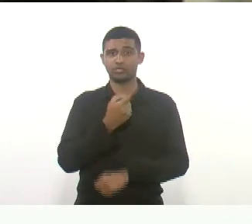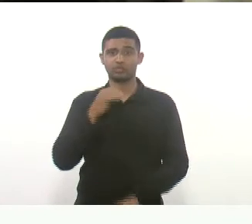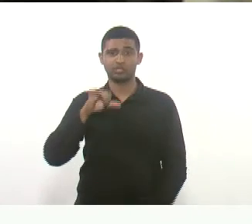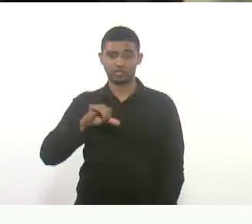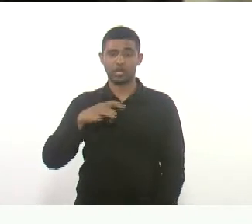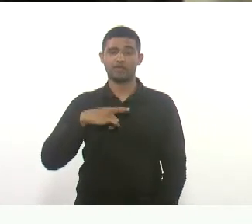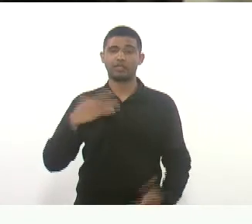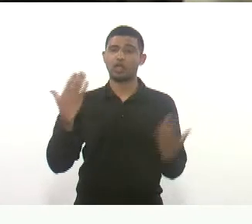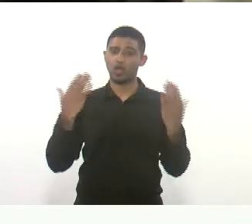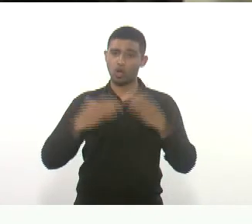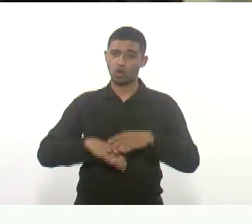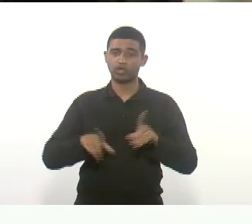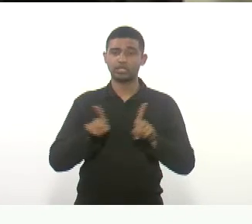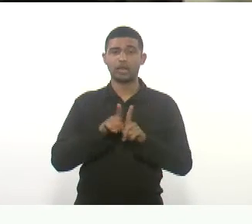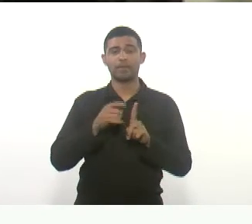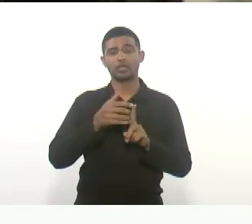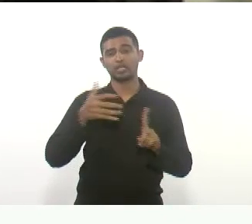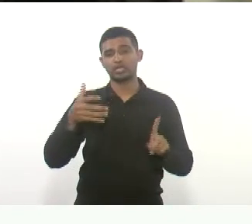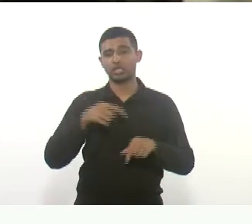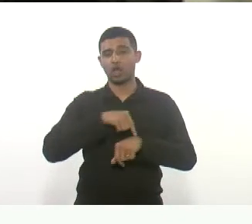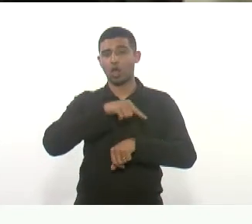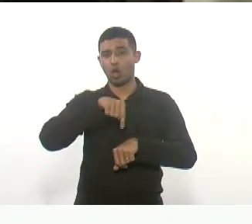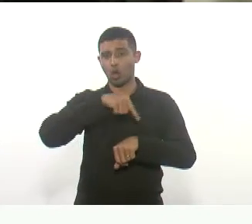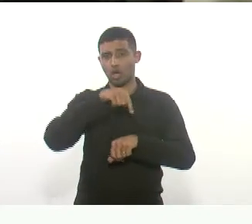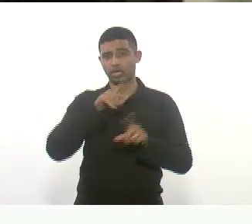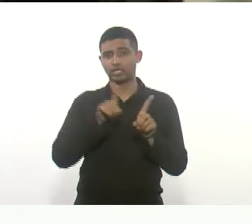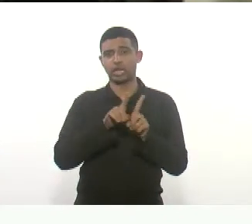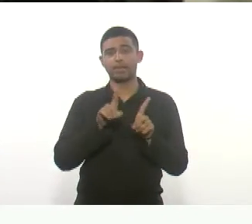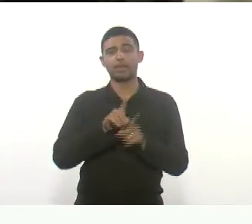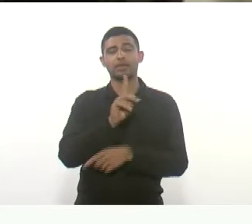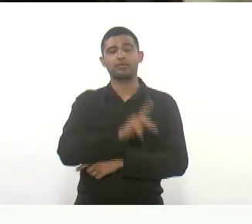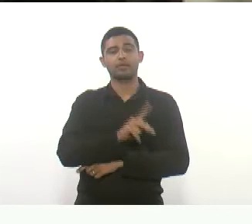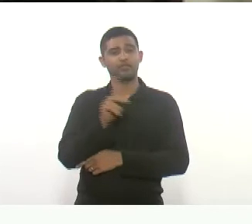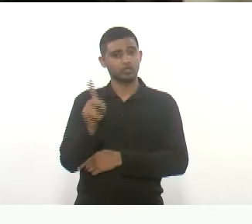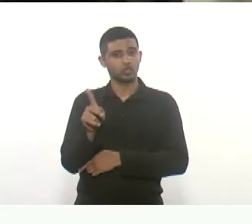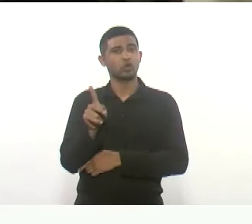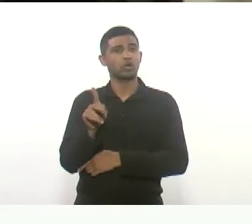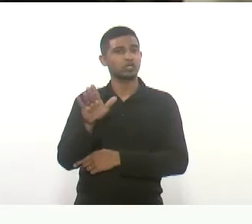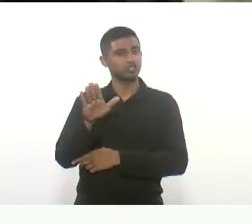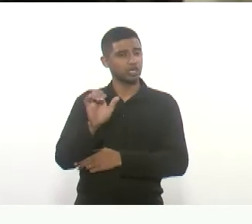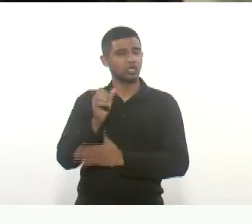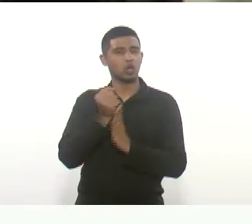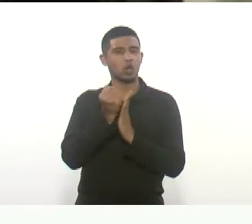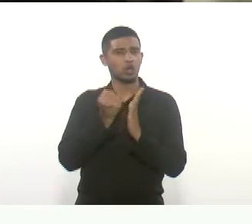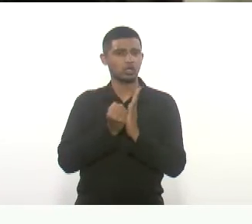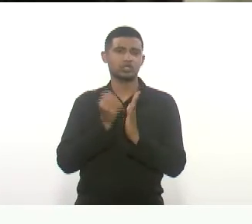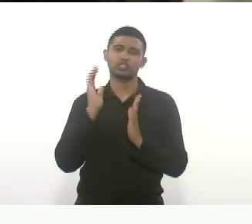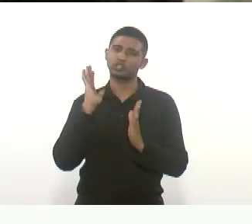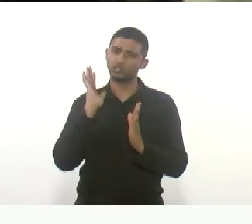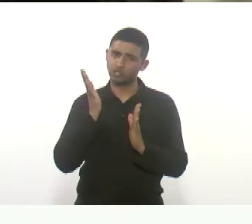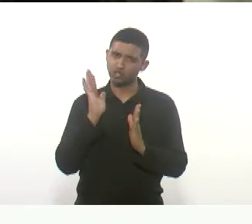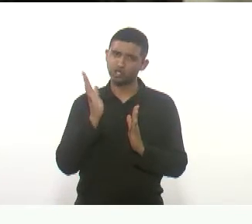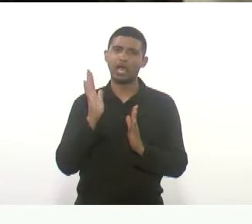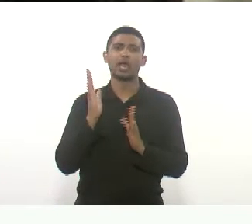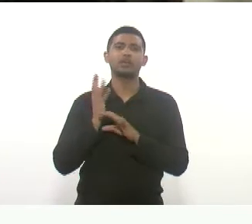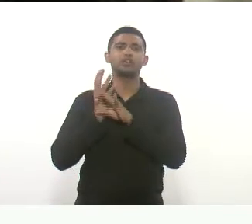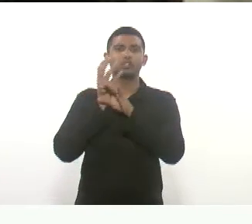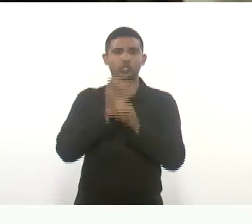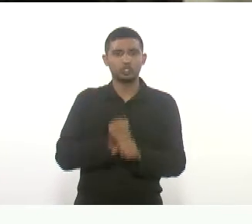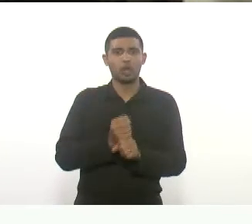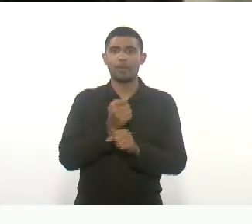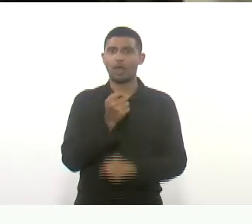concursados e extensão de carga horária e professores temporários que foram contratados, já chegou-se a quase 10